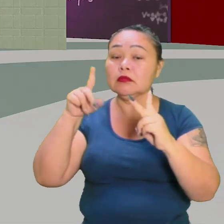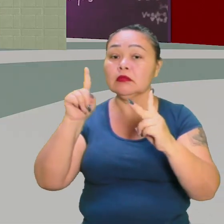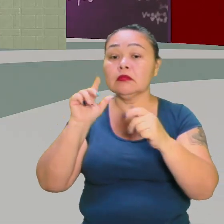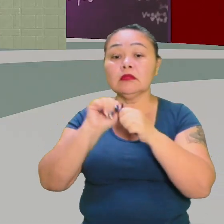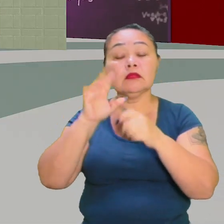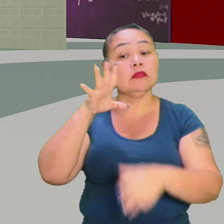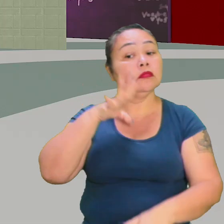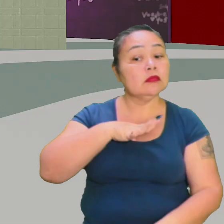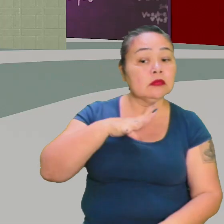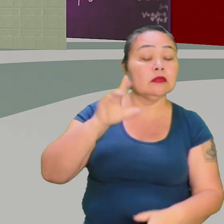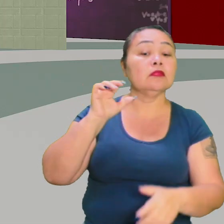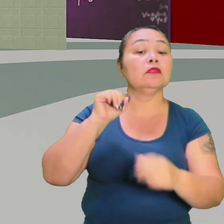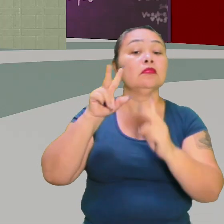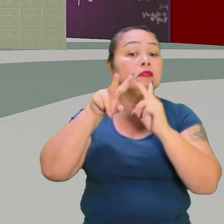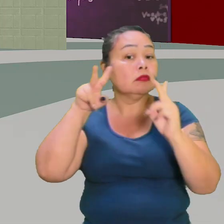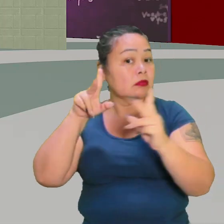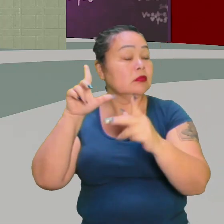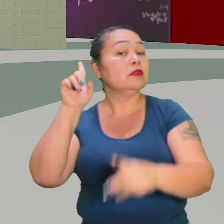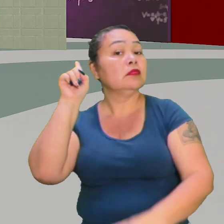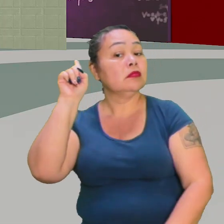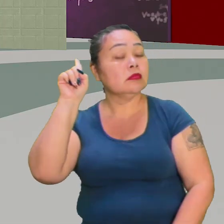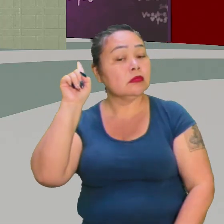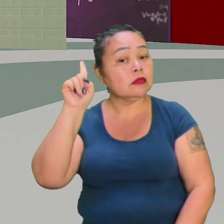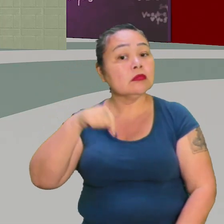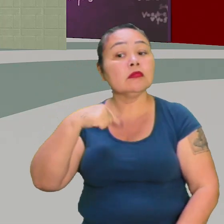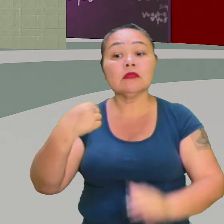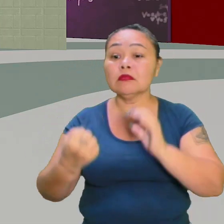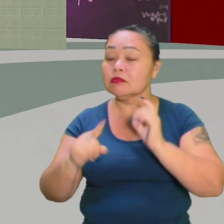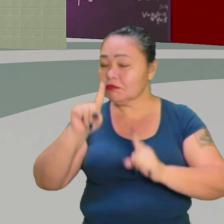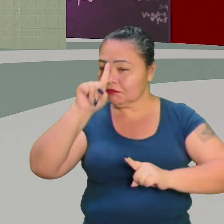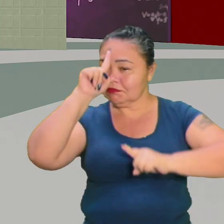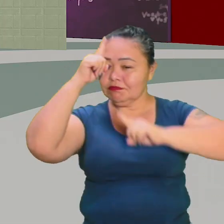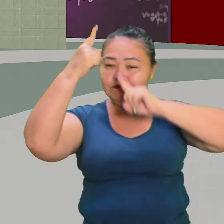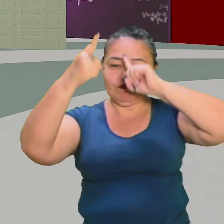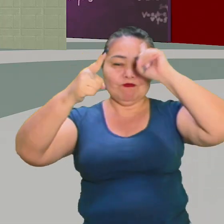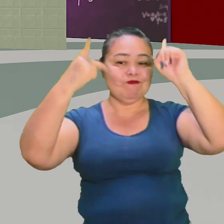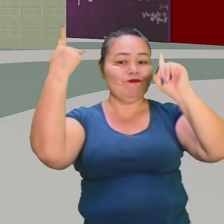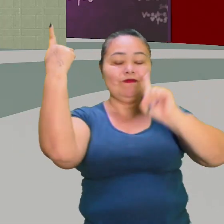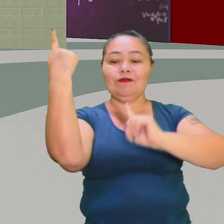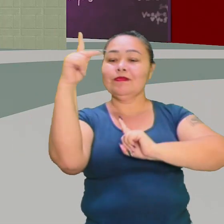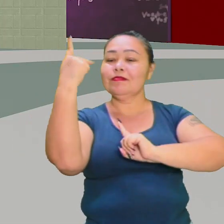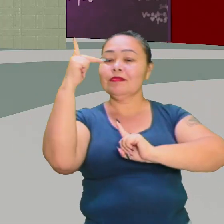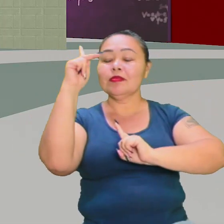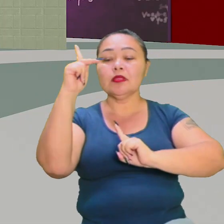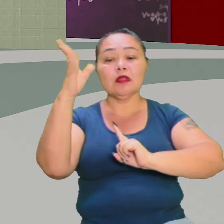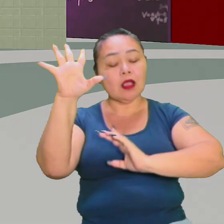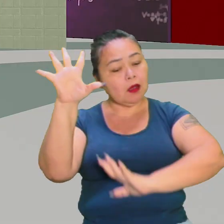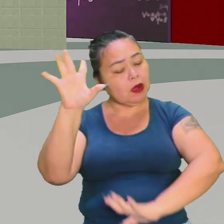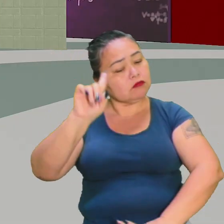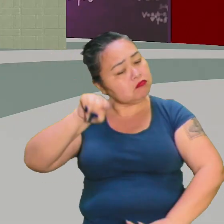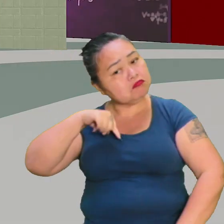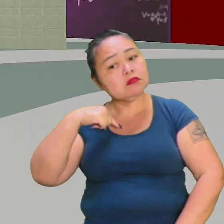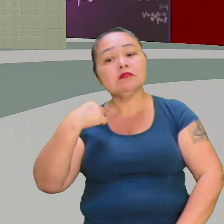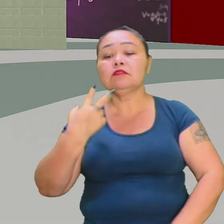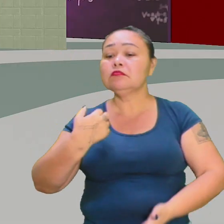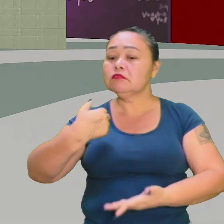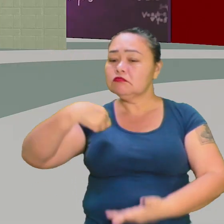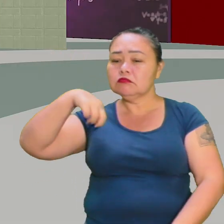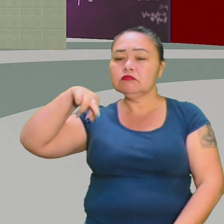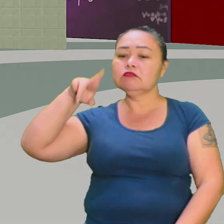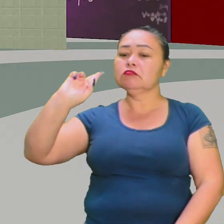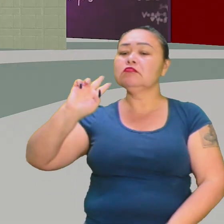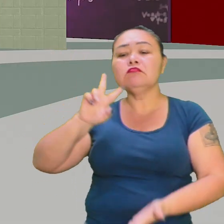o português híbrido, ele é para criar em vocês essa autonomia chamada